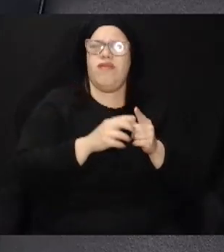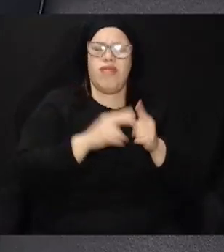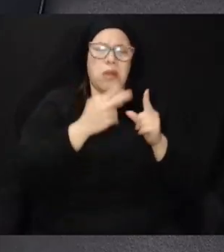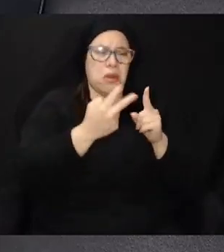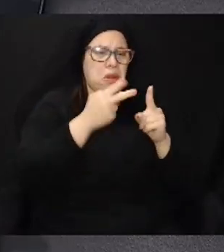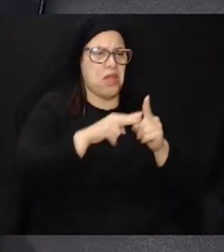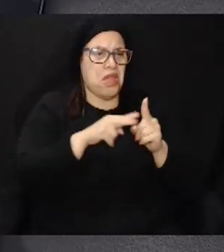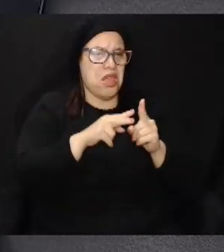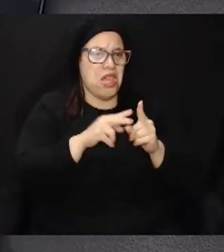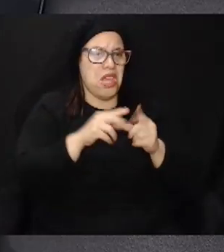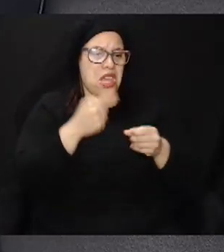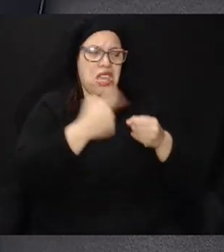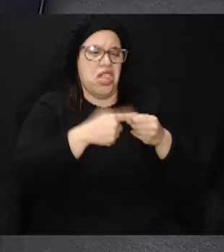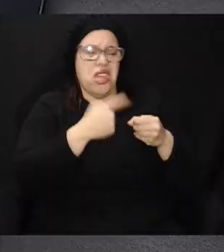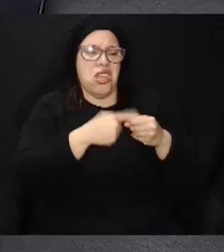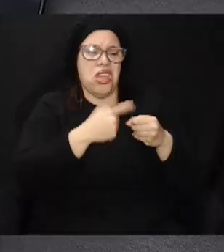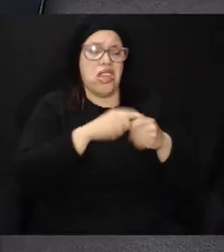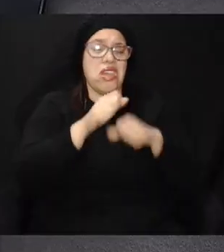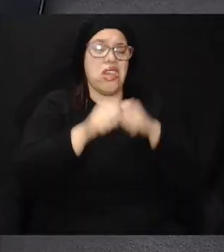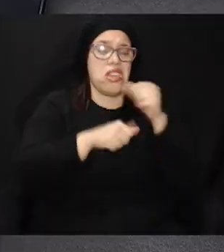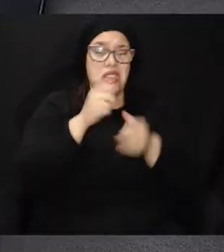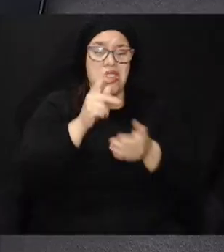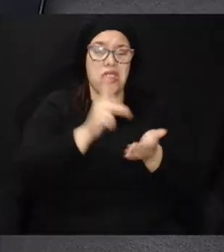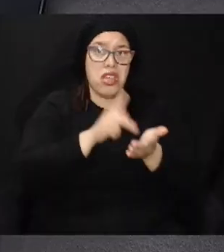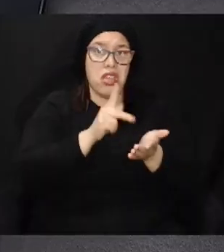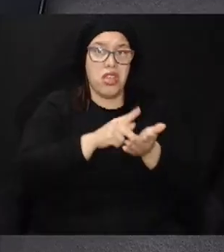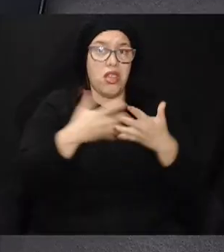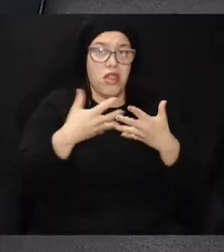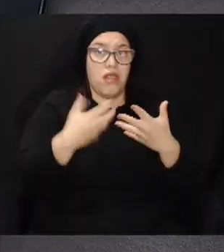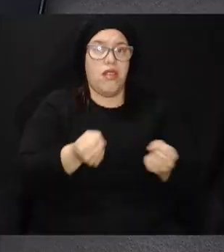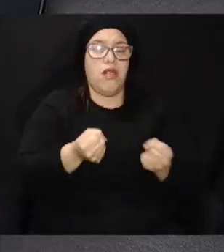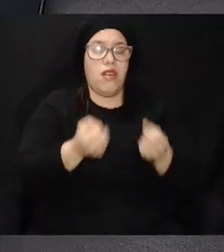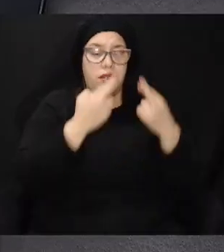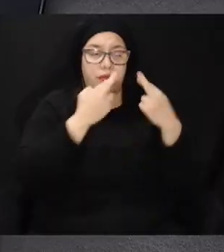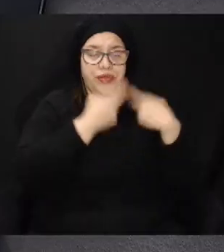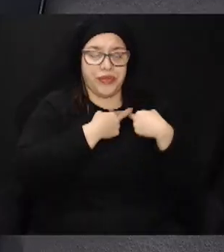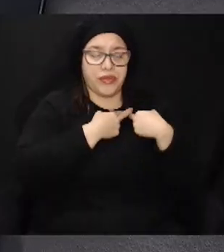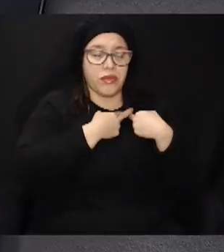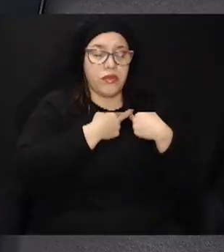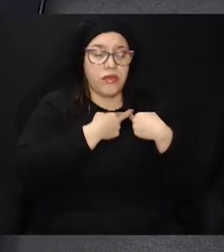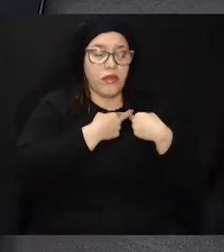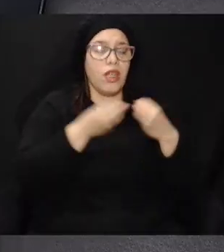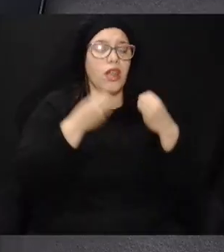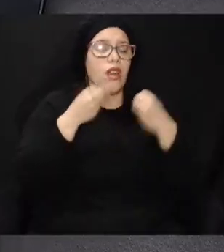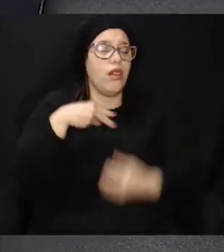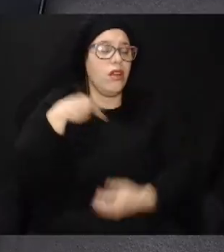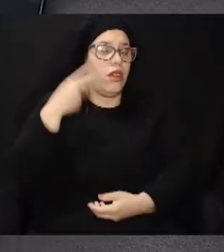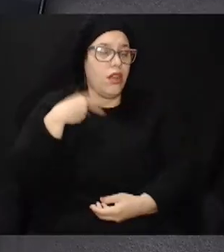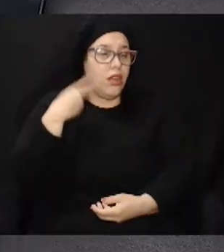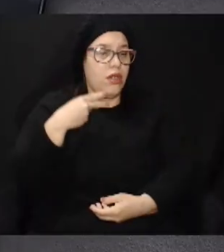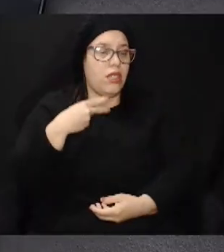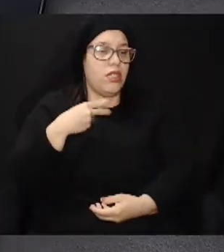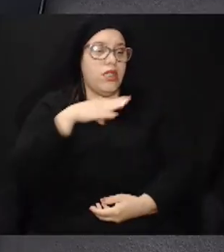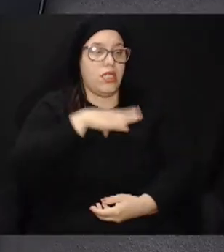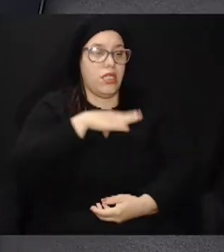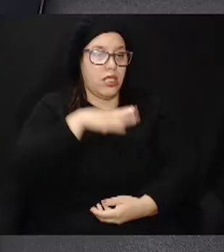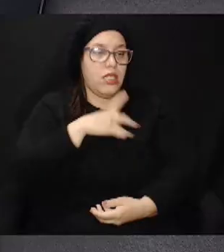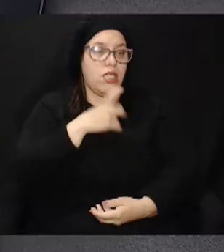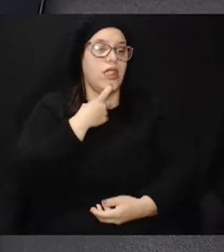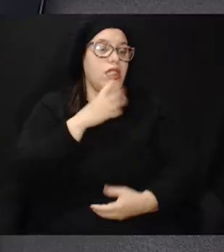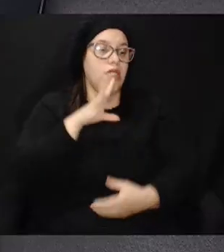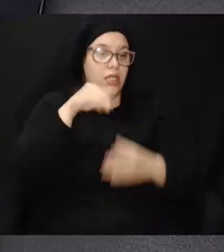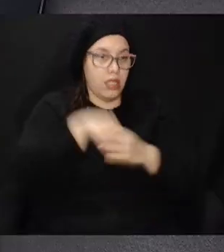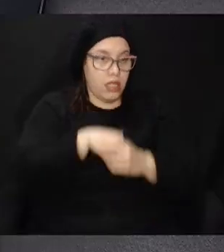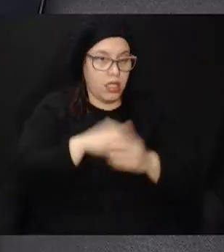interiorana e se transformar realmente, assumir a responsabilidade como políticos que são da cidade de Campinas, estando no mandato